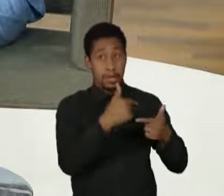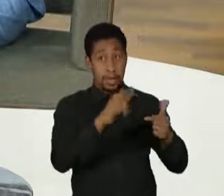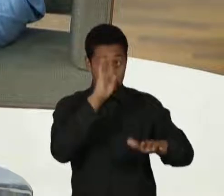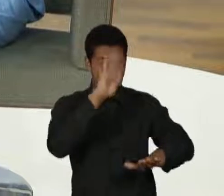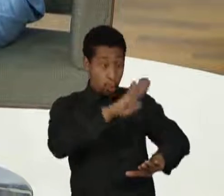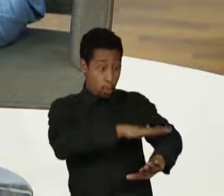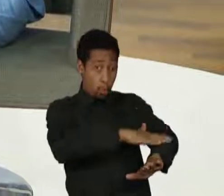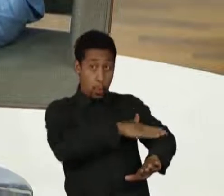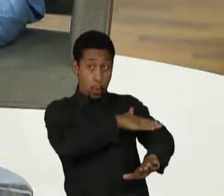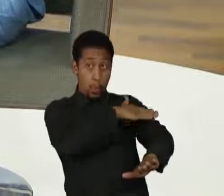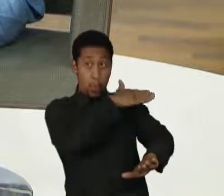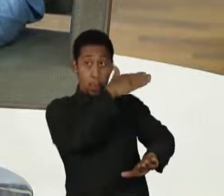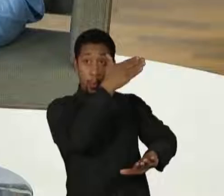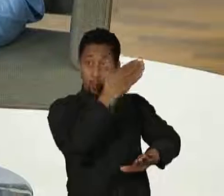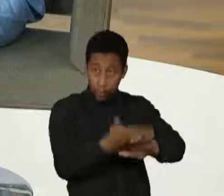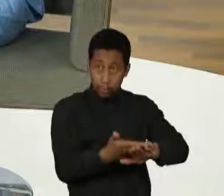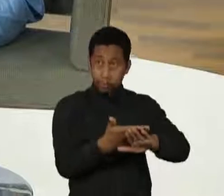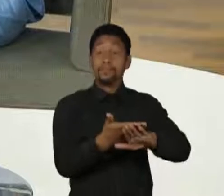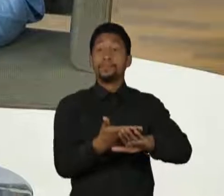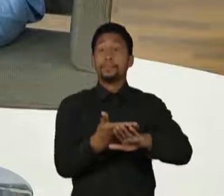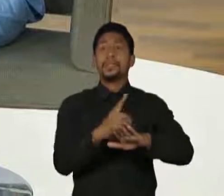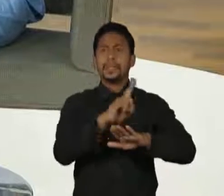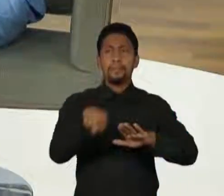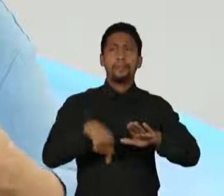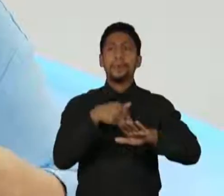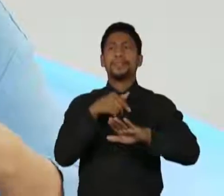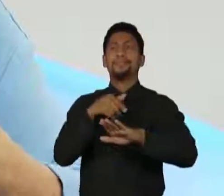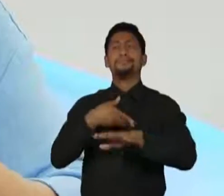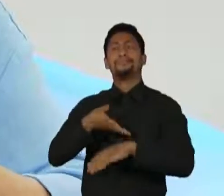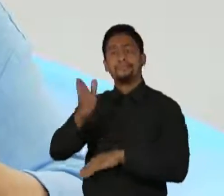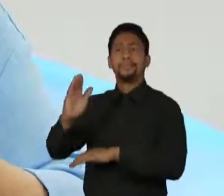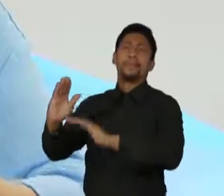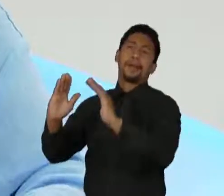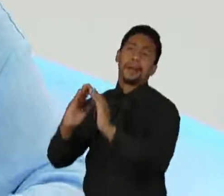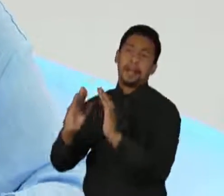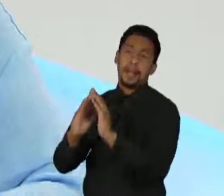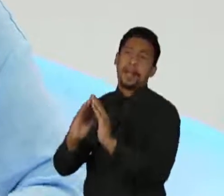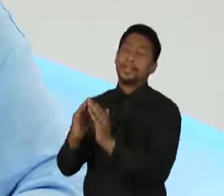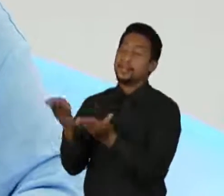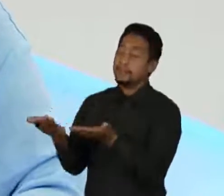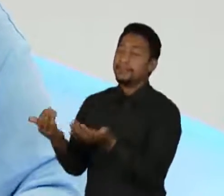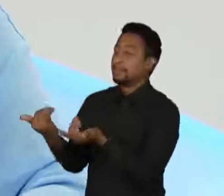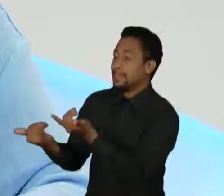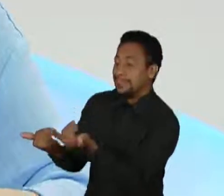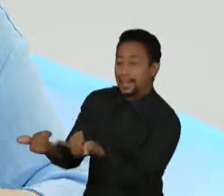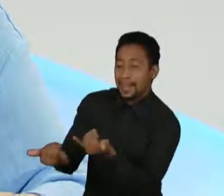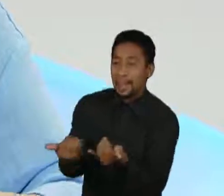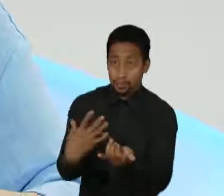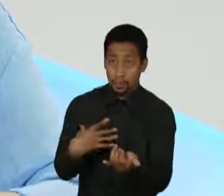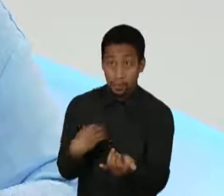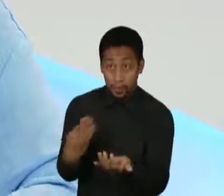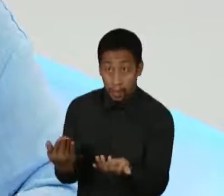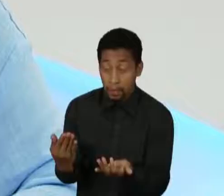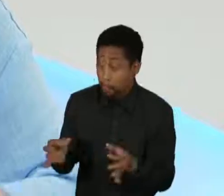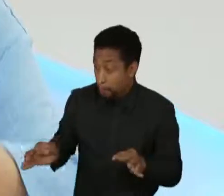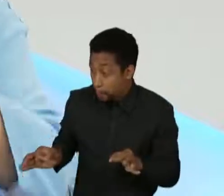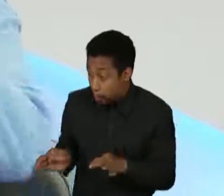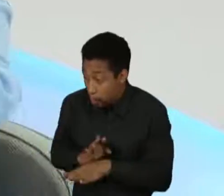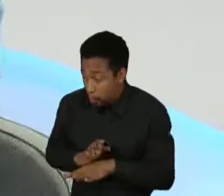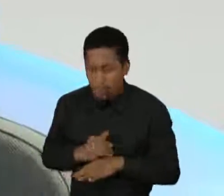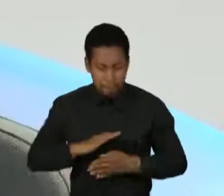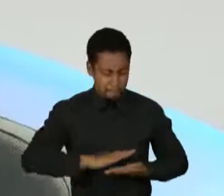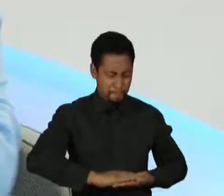ritual de de de chegar né ficar com os filhos e tal mas aí ia ia escrever então levei 8